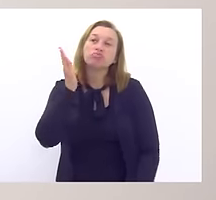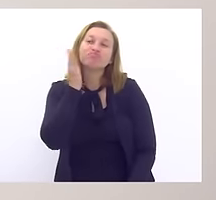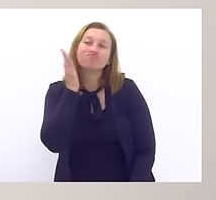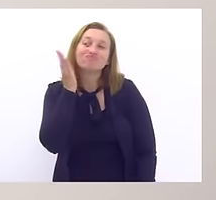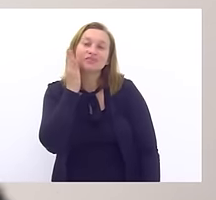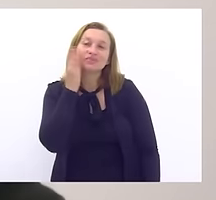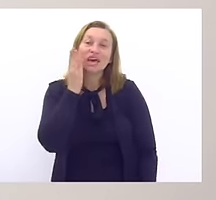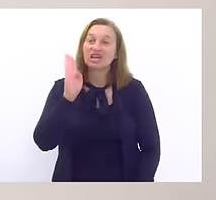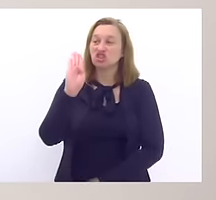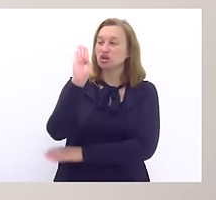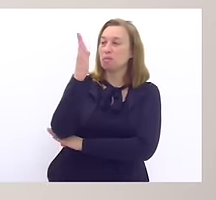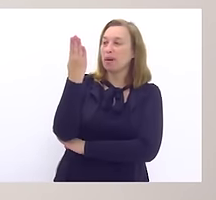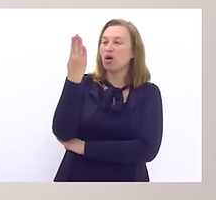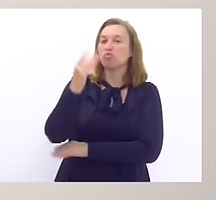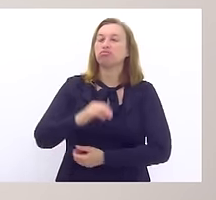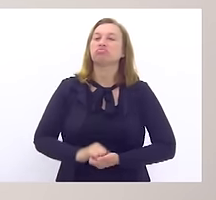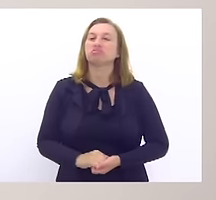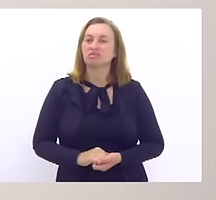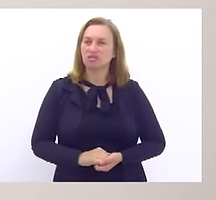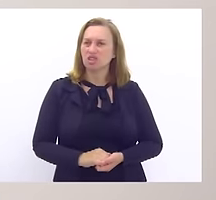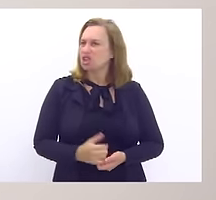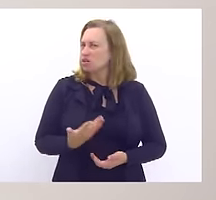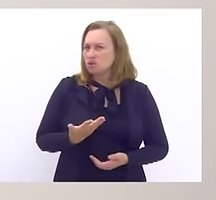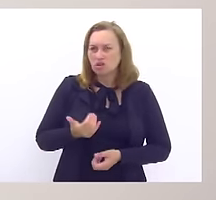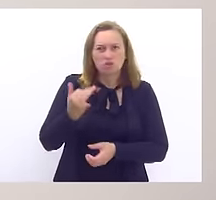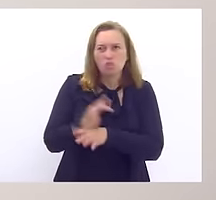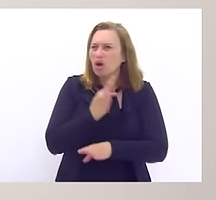gente não aguento mais isso não